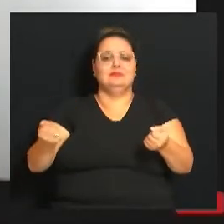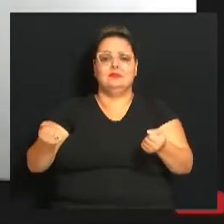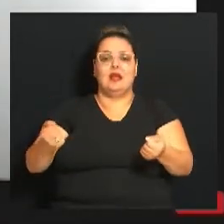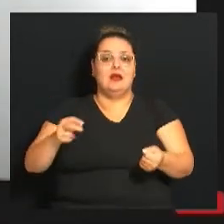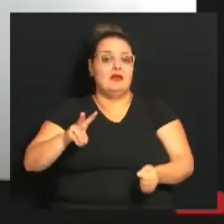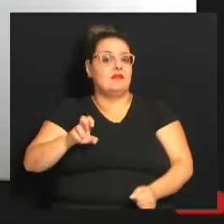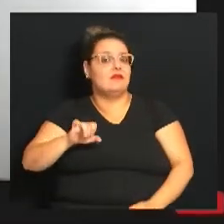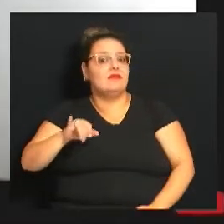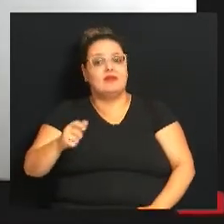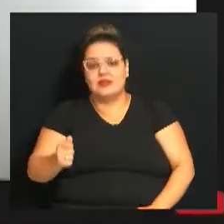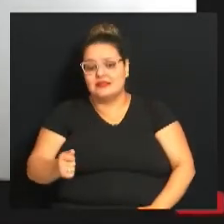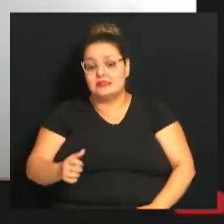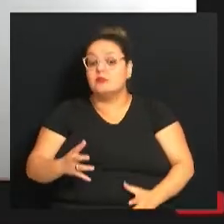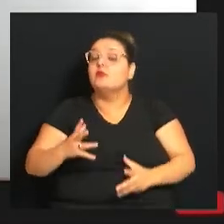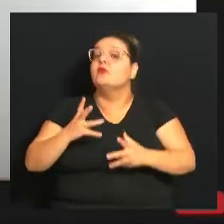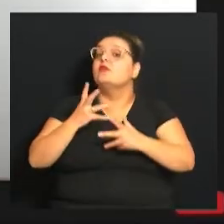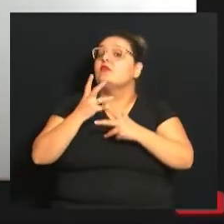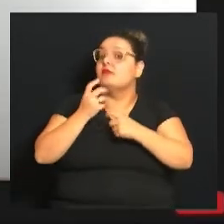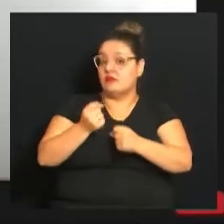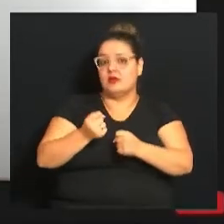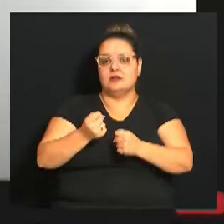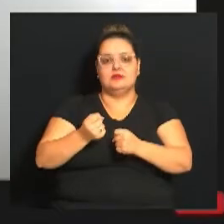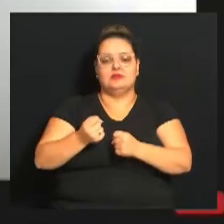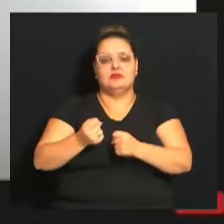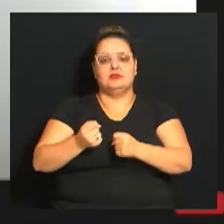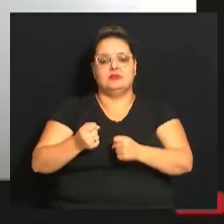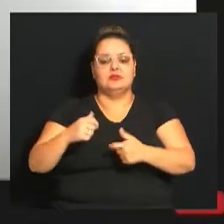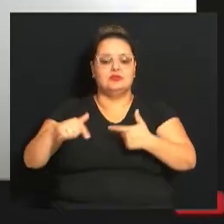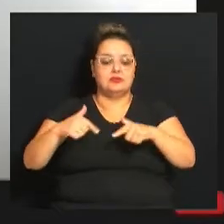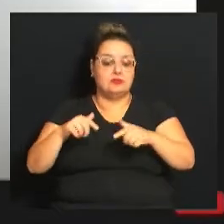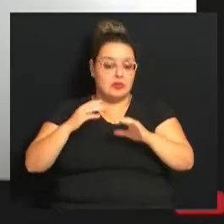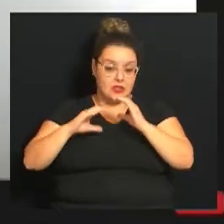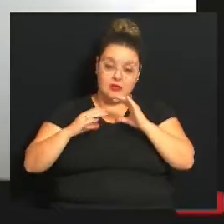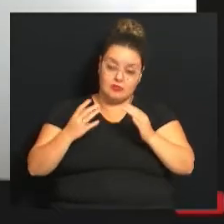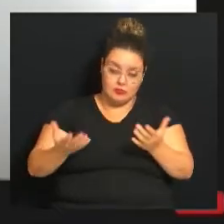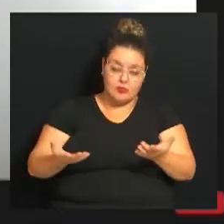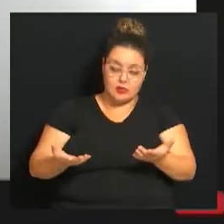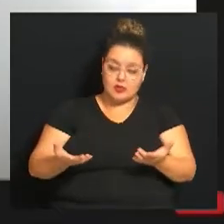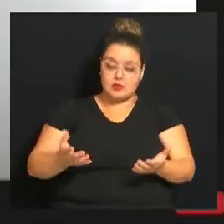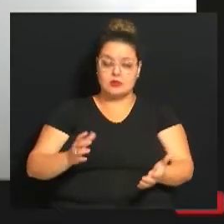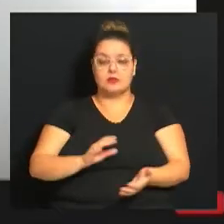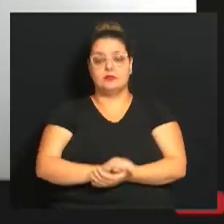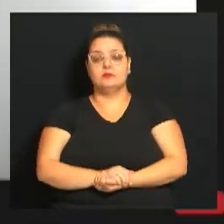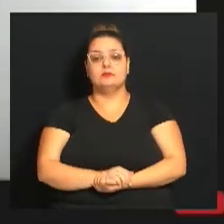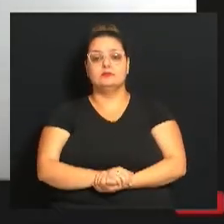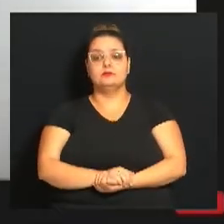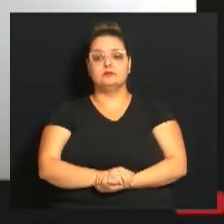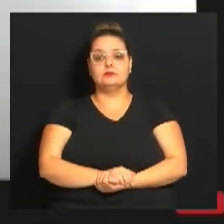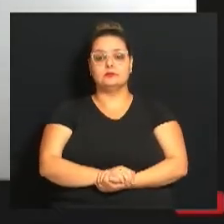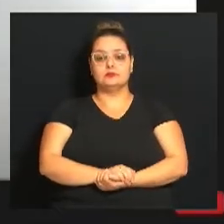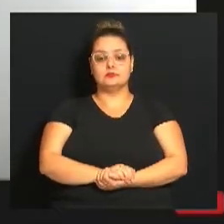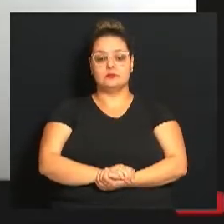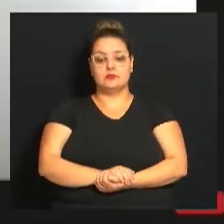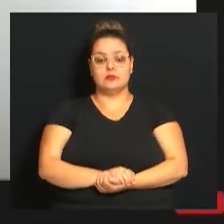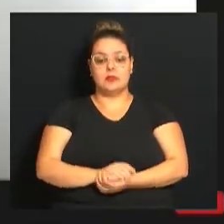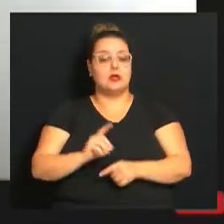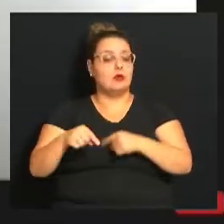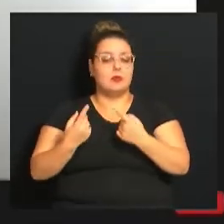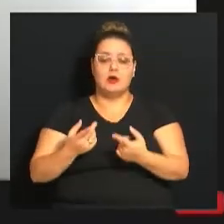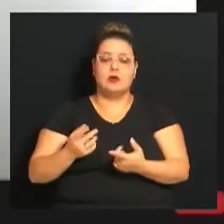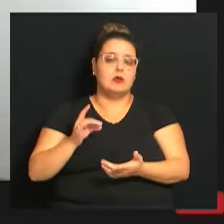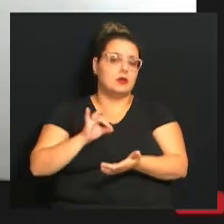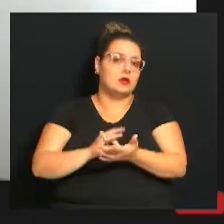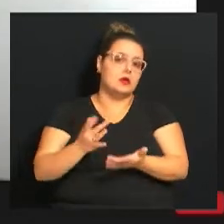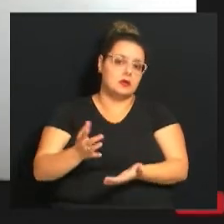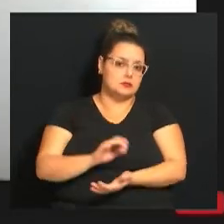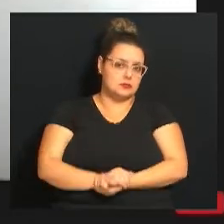muito, muito forte na cabeça de quem trabalha em comunicação, né? Mas é outra realidade hoje, né? E a Abril, ela fez